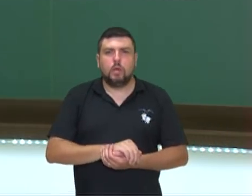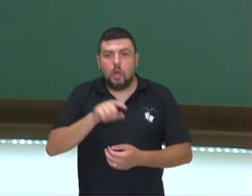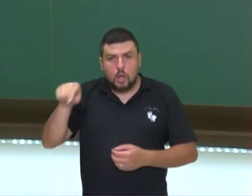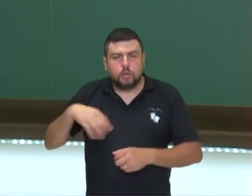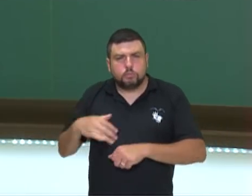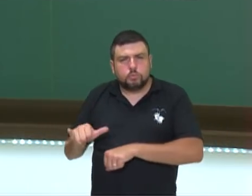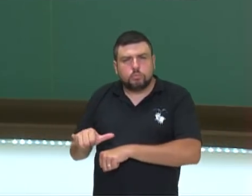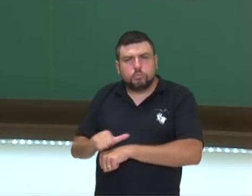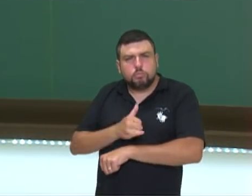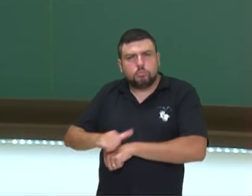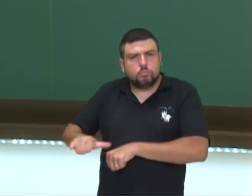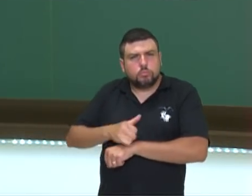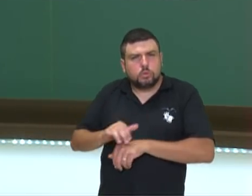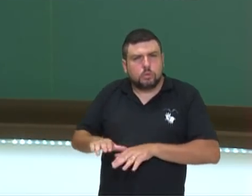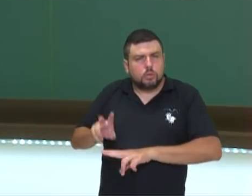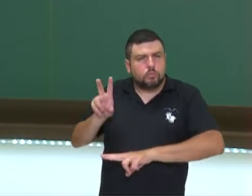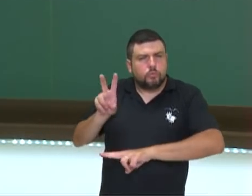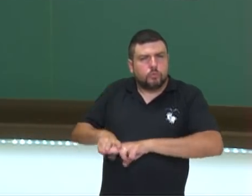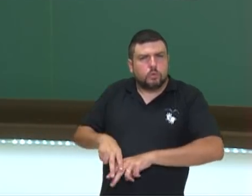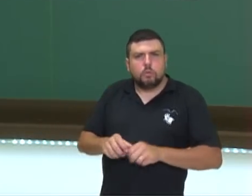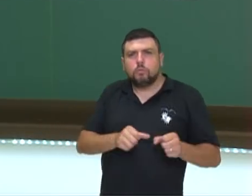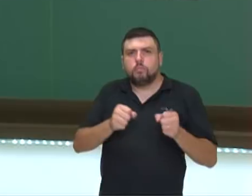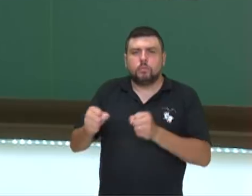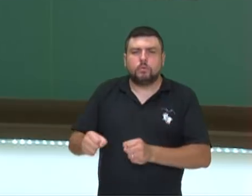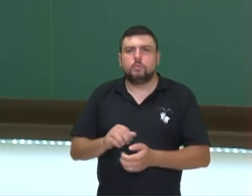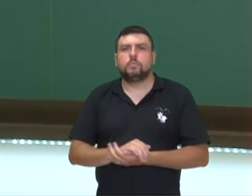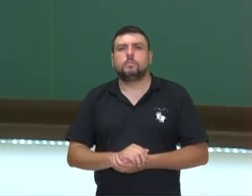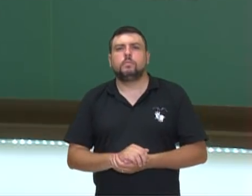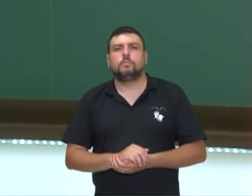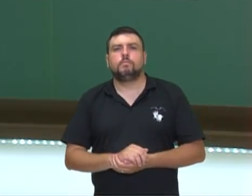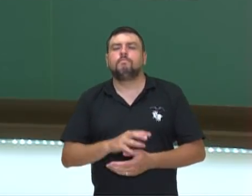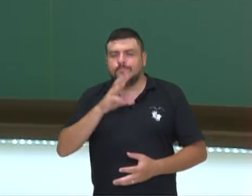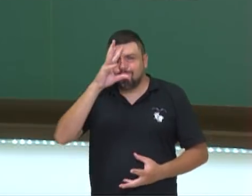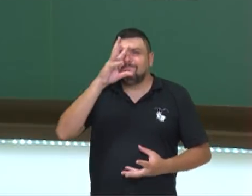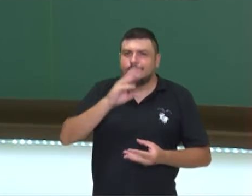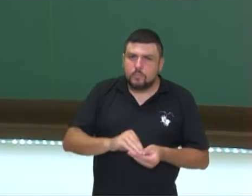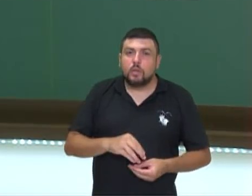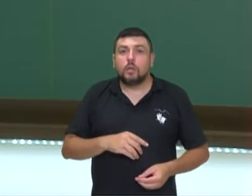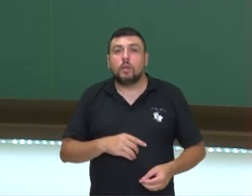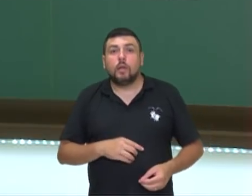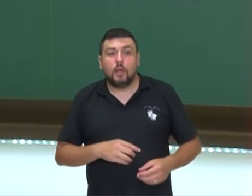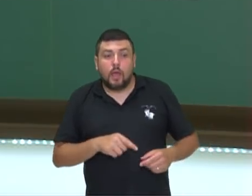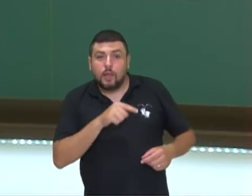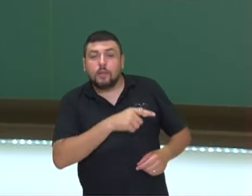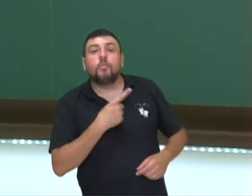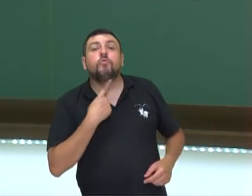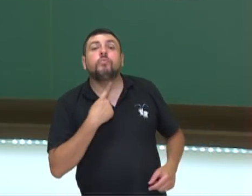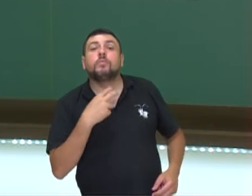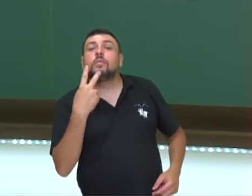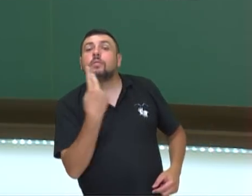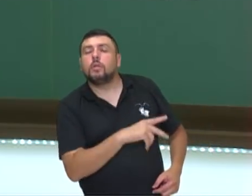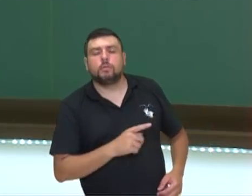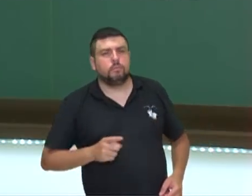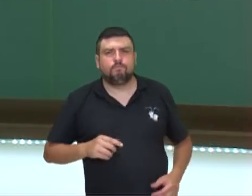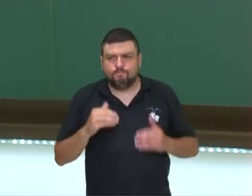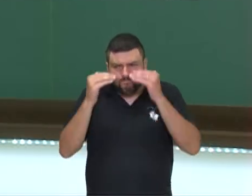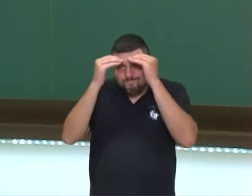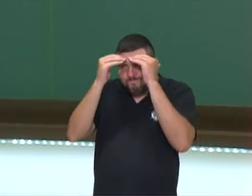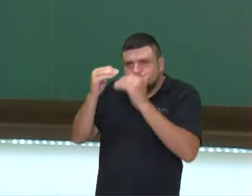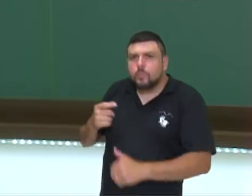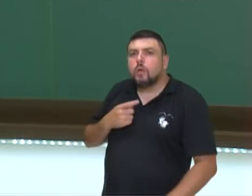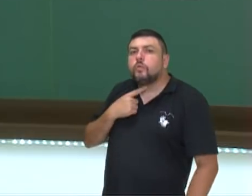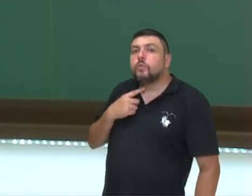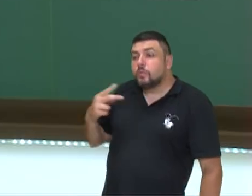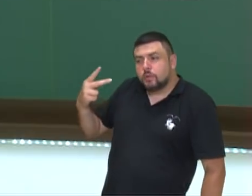gente falou. Então, o voto não representava a vontade do eleitor, mas a vontade do coronel, dessas famílias mais ricas, a vontade